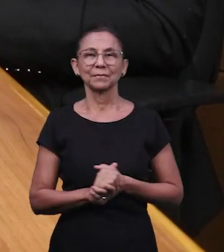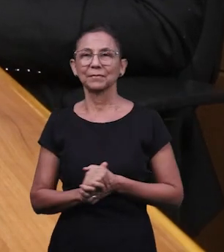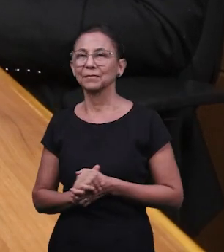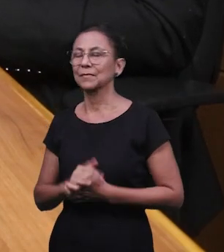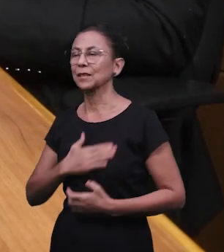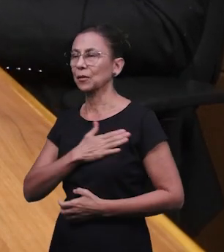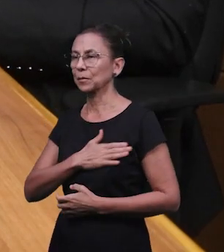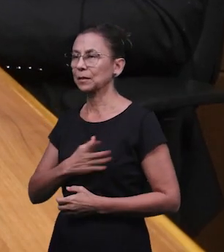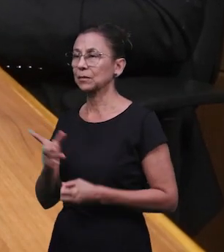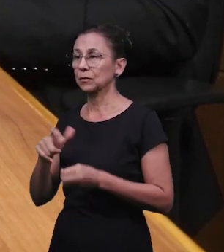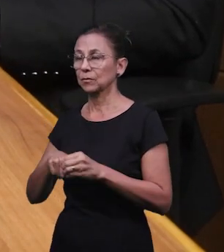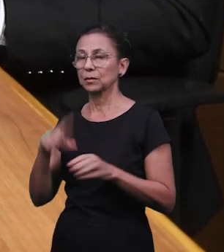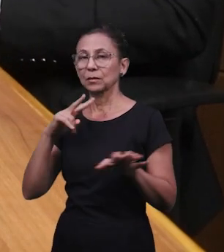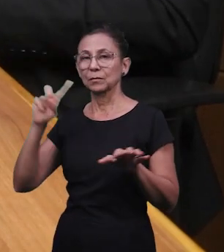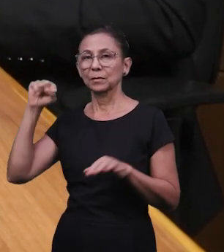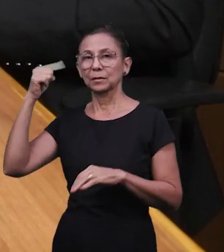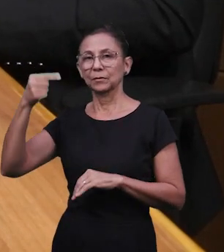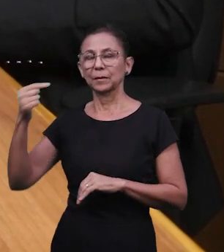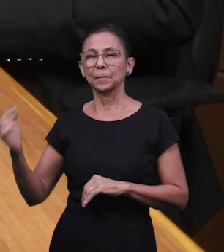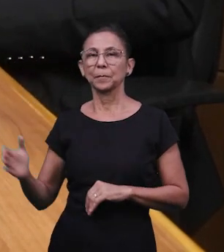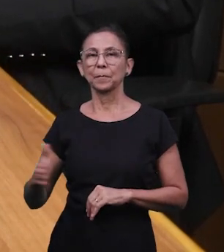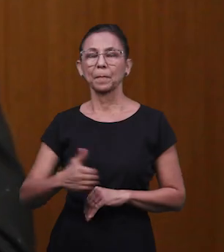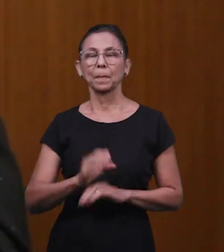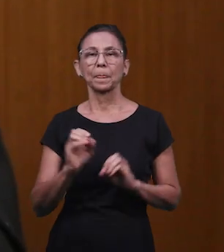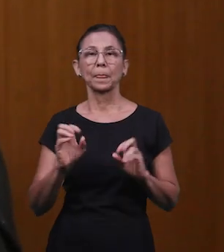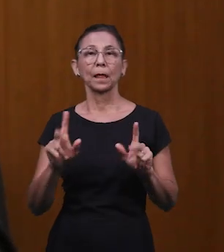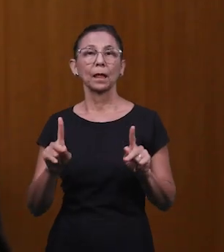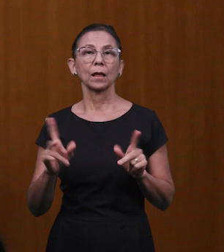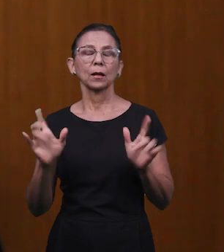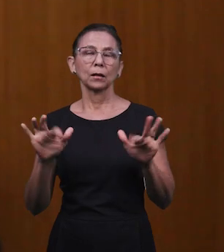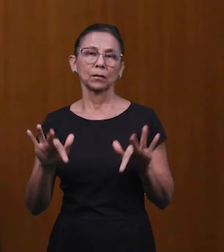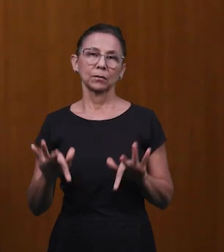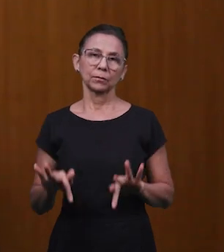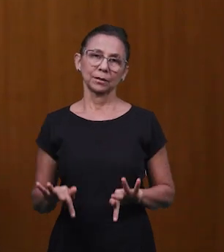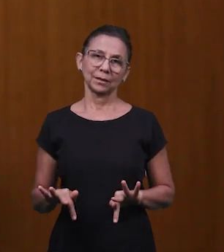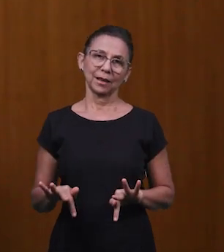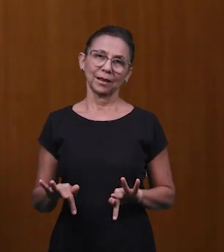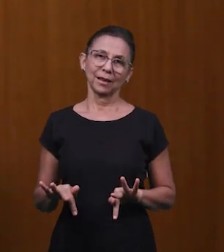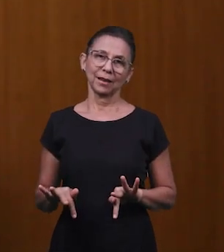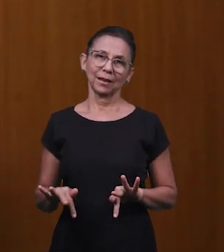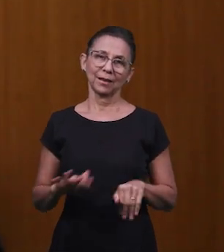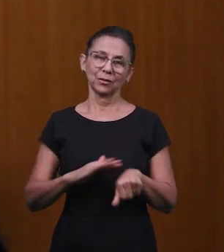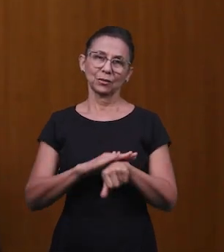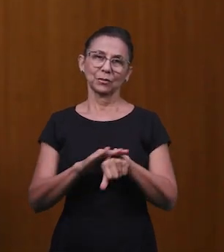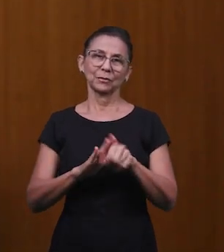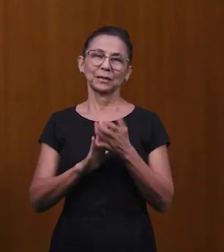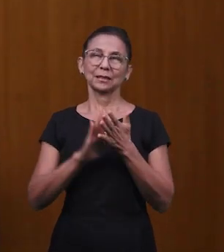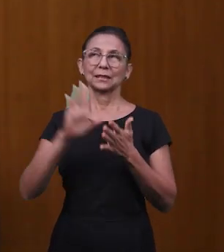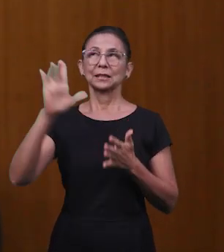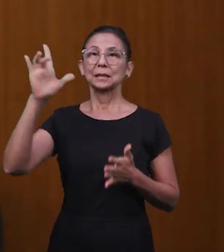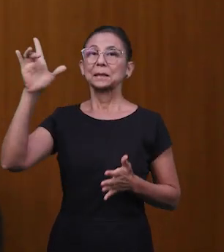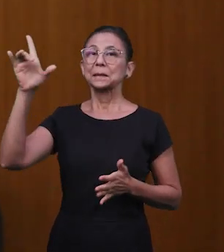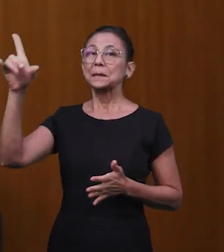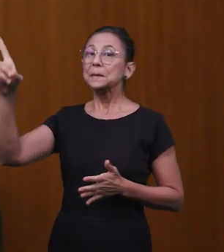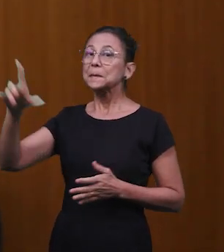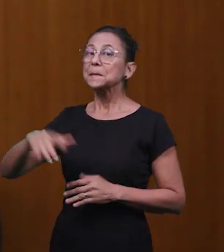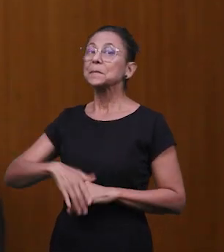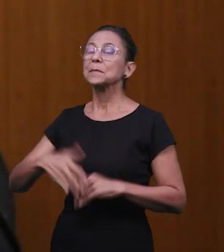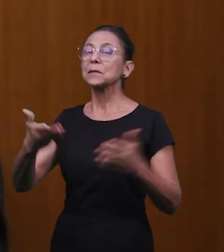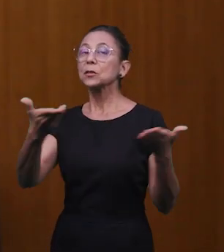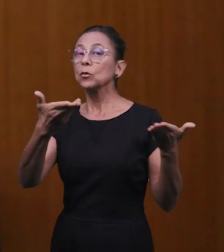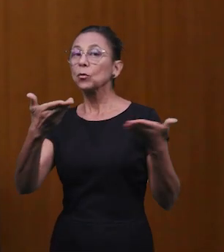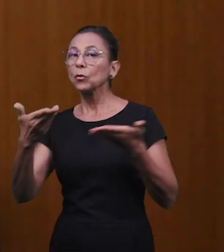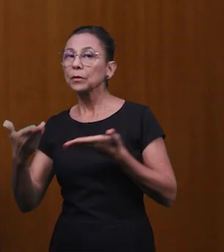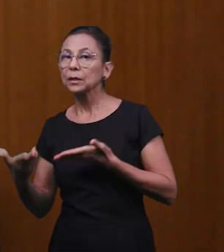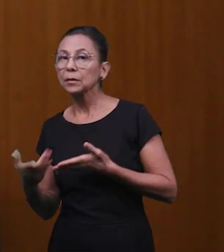Sempre à disposição. Estaremos de volta então na próxima semana. Muito bem, a gente chega então ao final de mais um Conversas Bíblicas, já